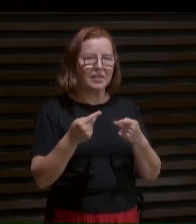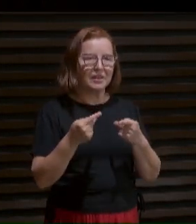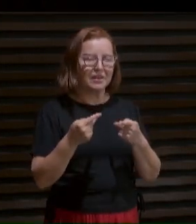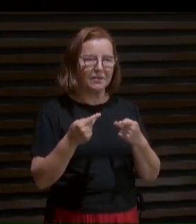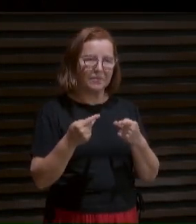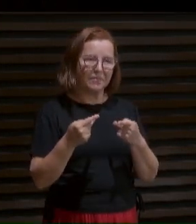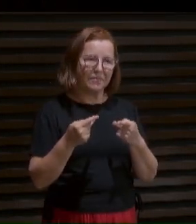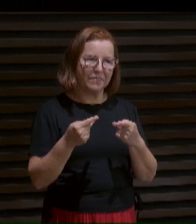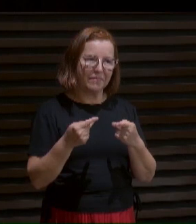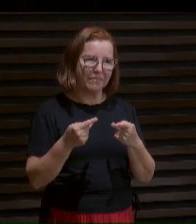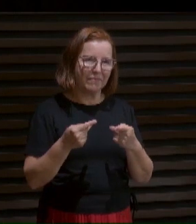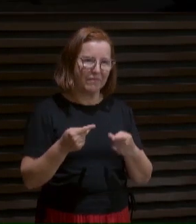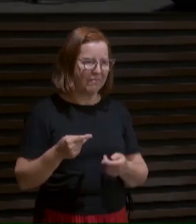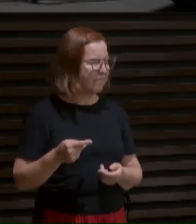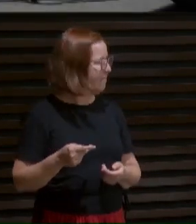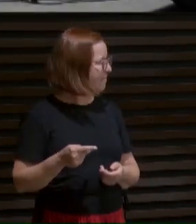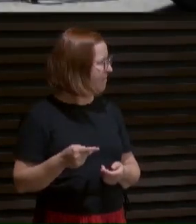meu?